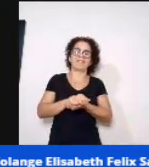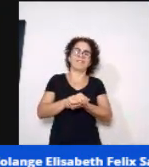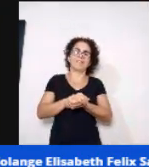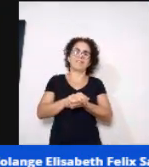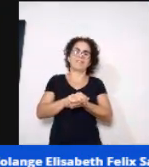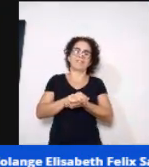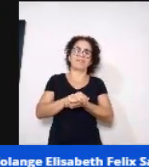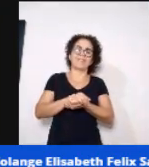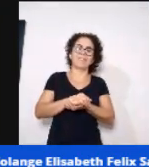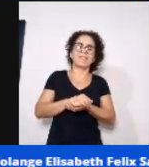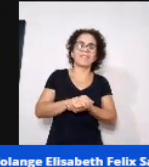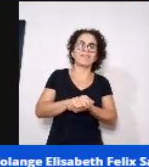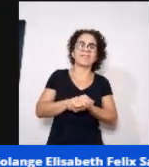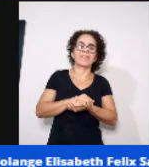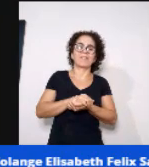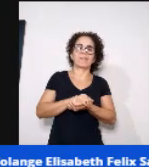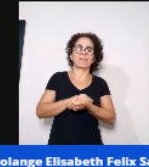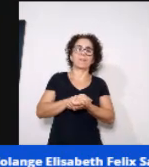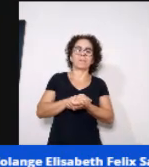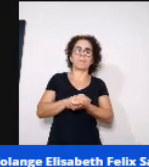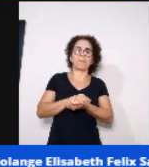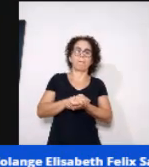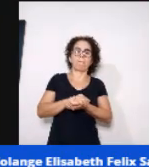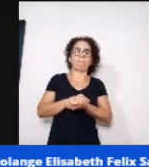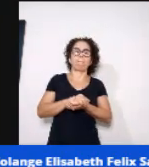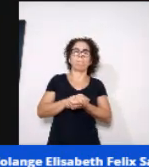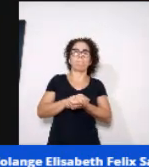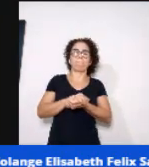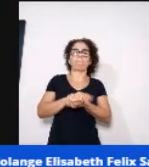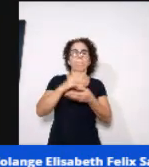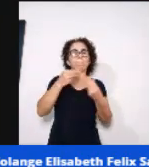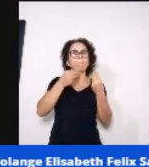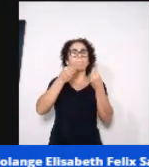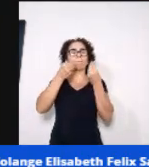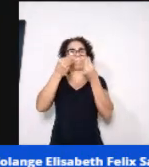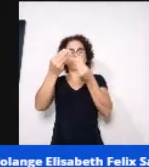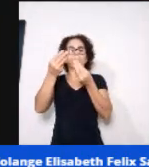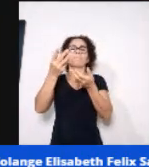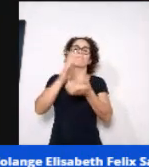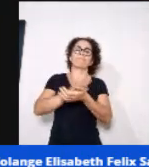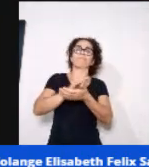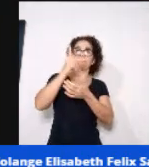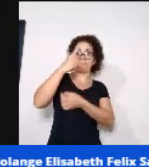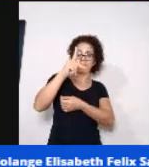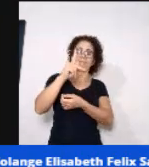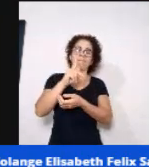Esqueci o sobrenome dela. Pega que é teu. Mais um.